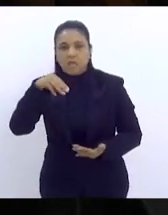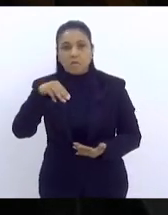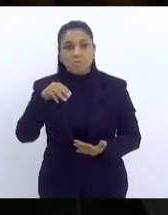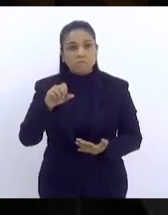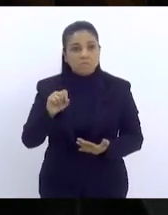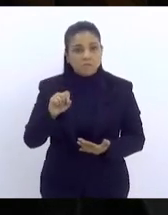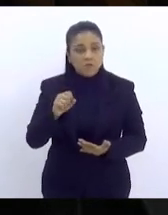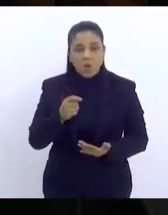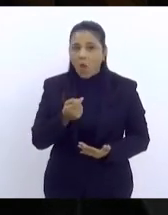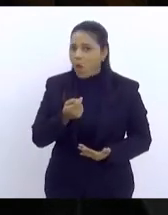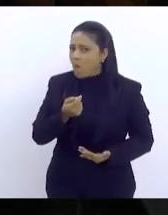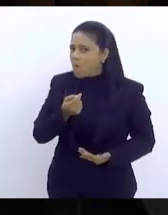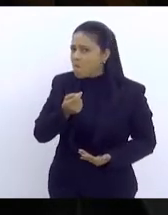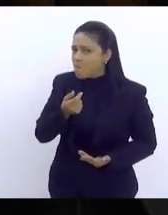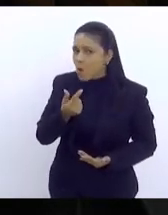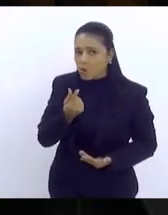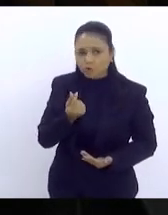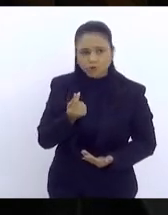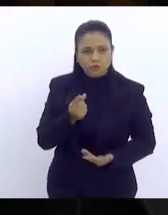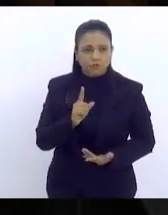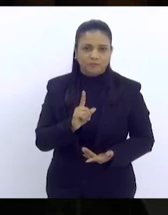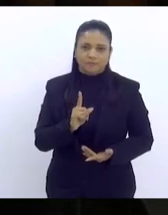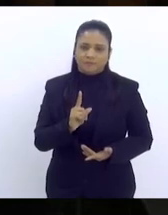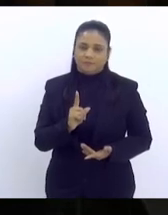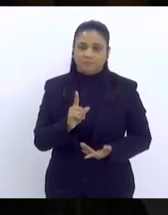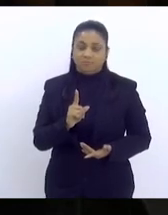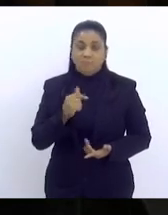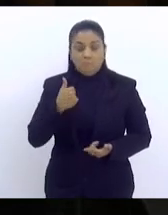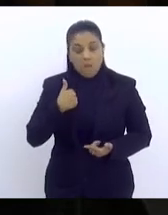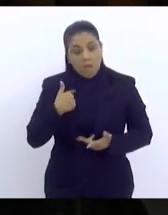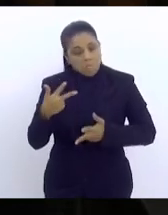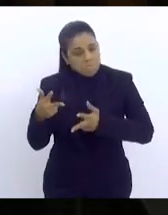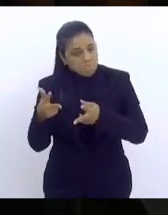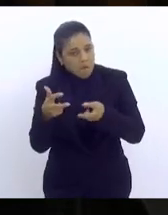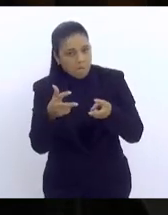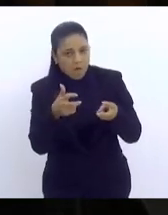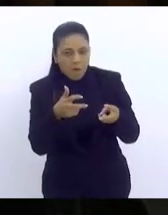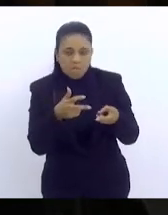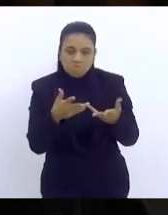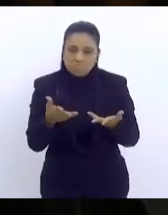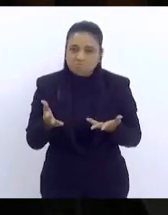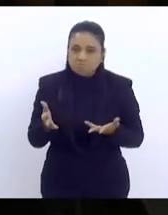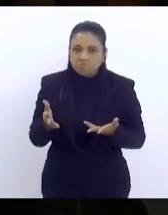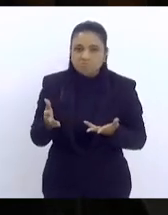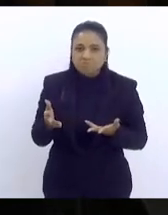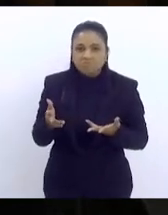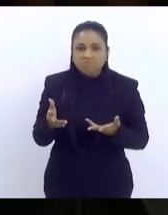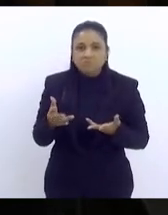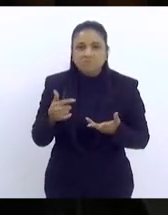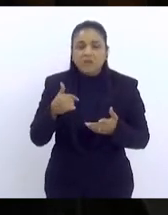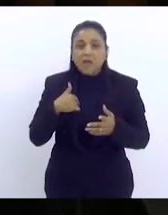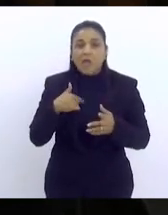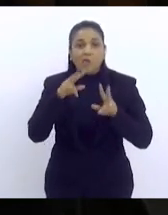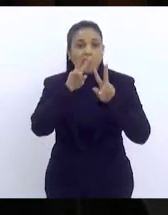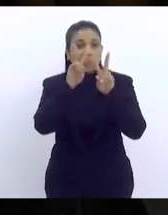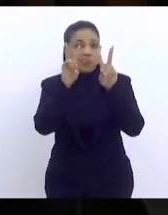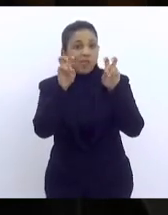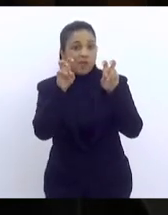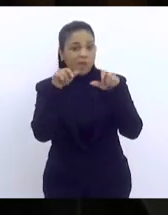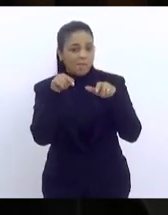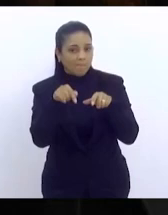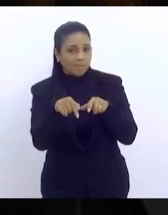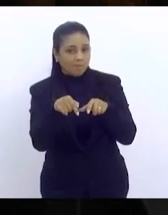é pouco dinheiro mas eu não vejo por exemplo em relação a esse tema